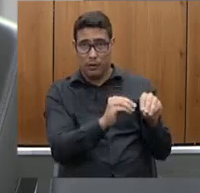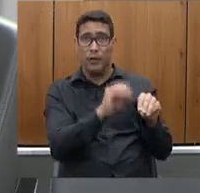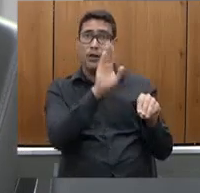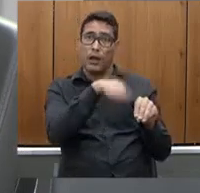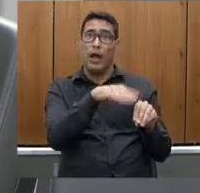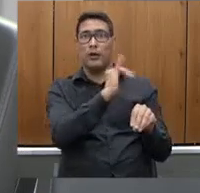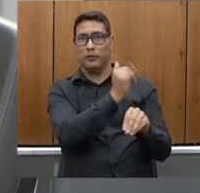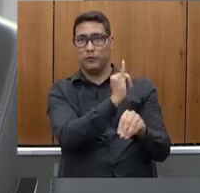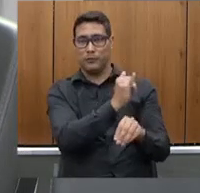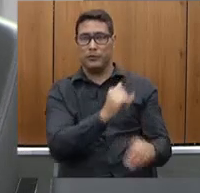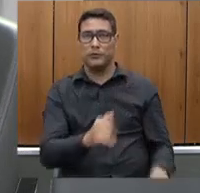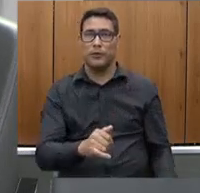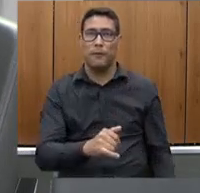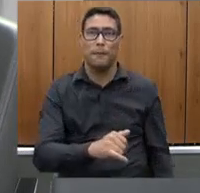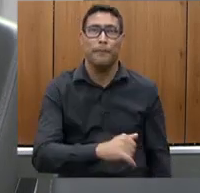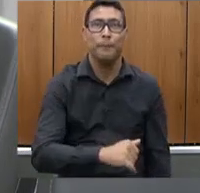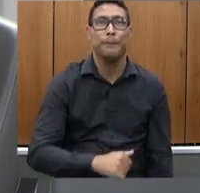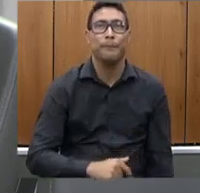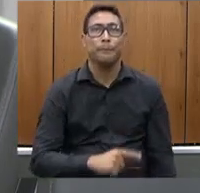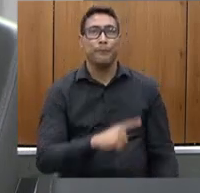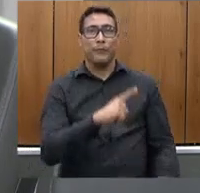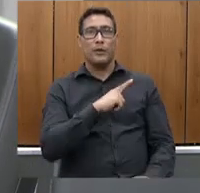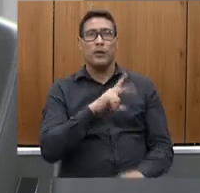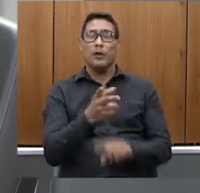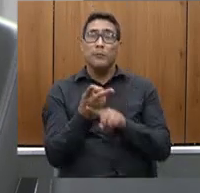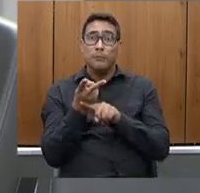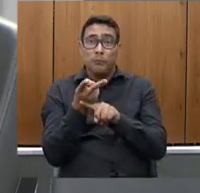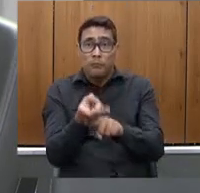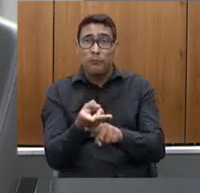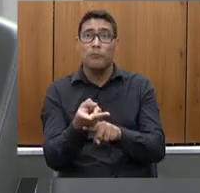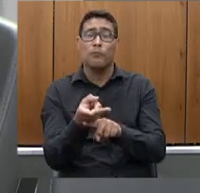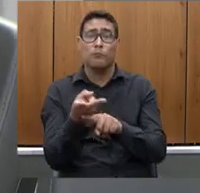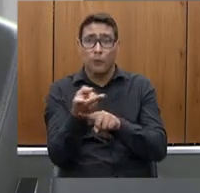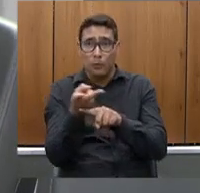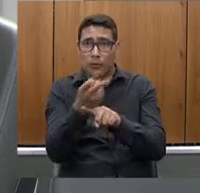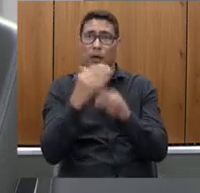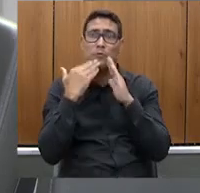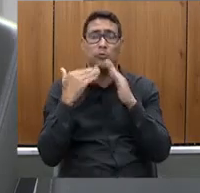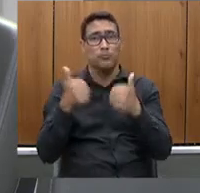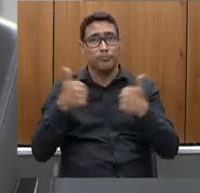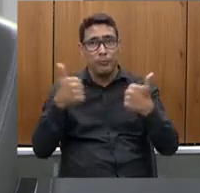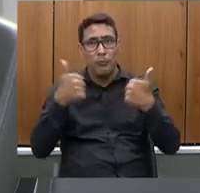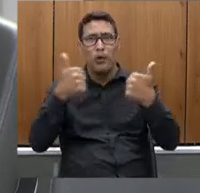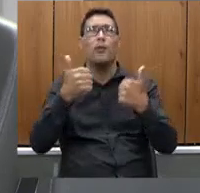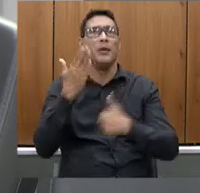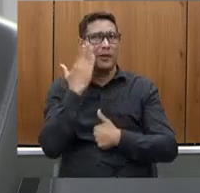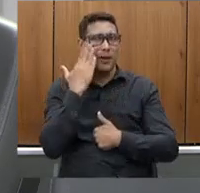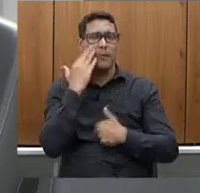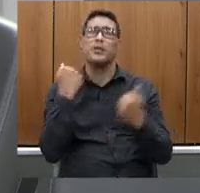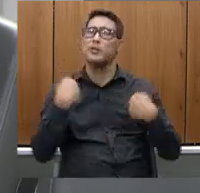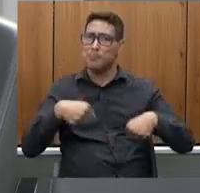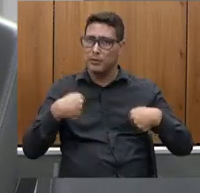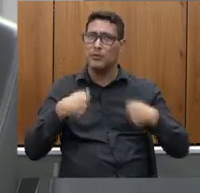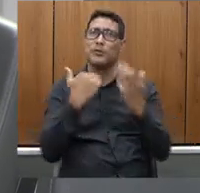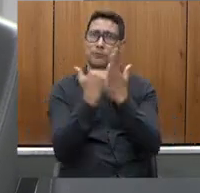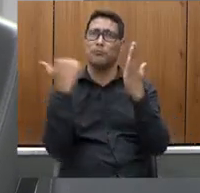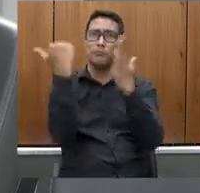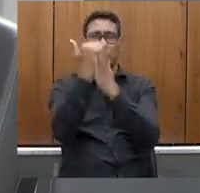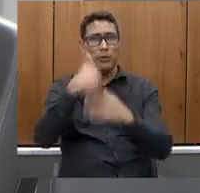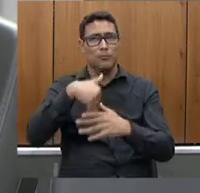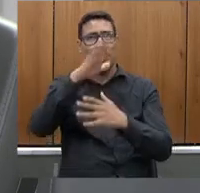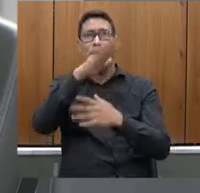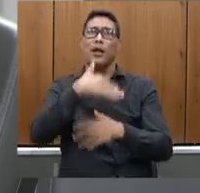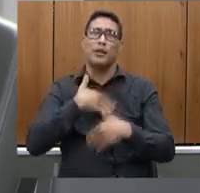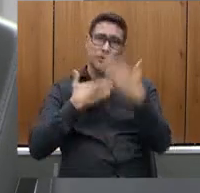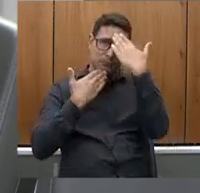então assim nós temos buscado melhorar dia a dia mas a gente ainda pode melhorar muito né então a gente agradece aí a